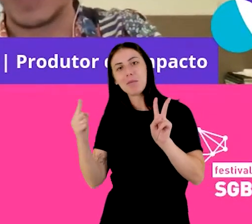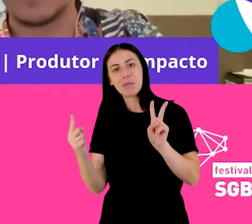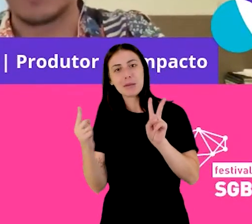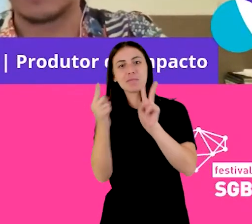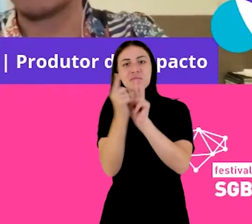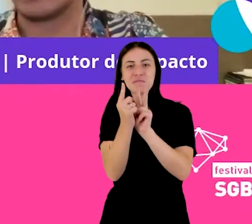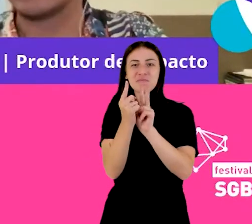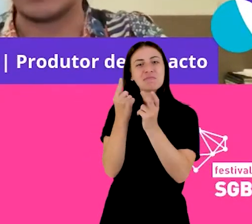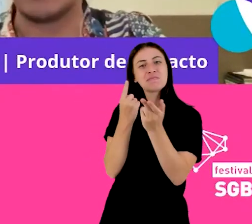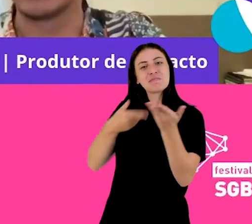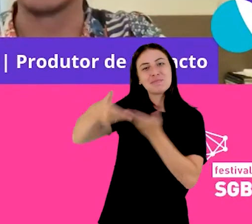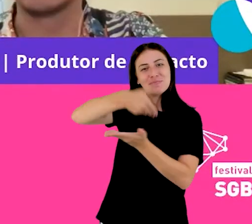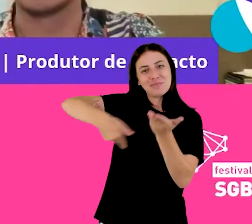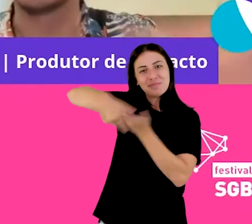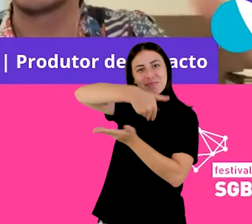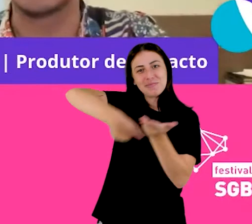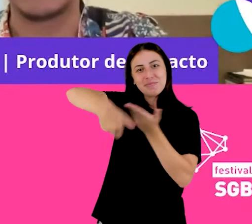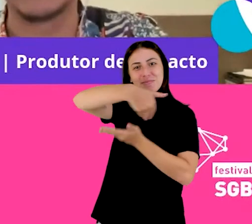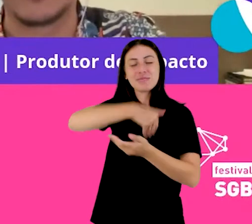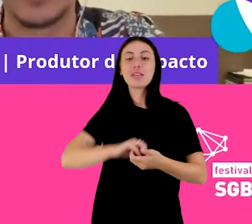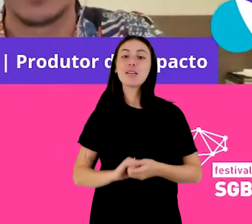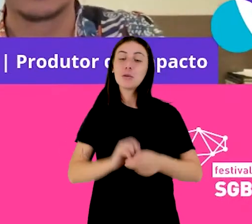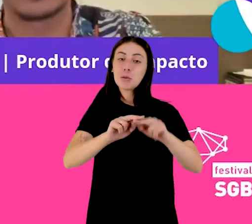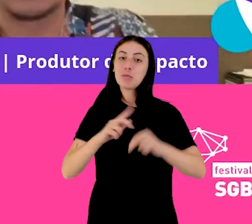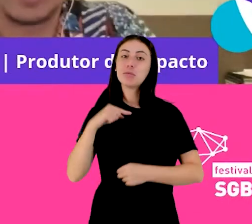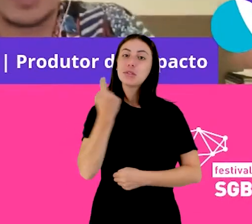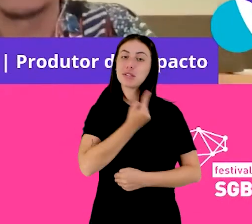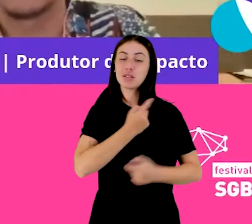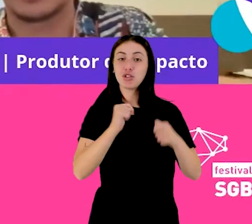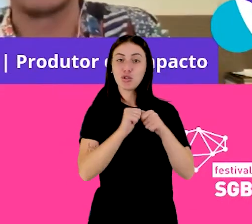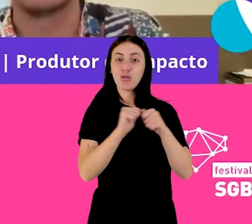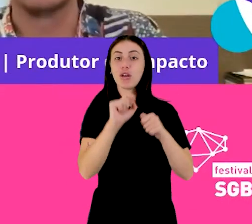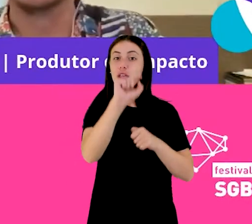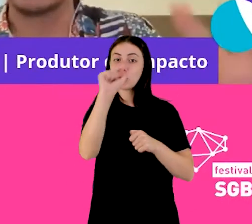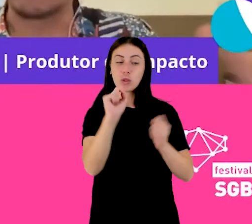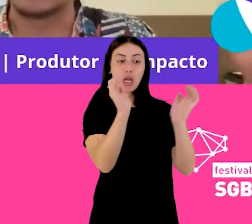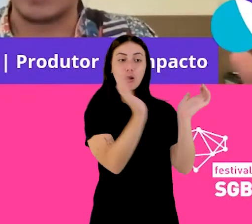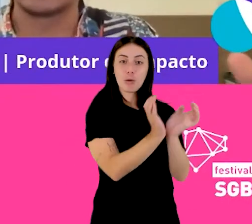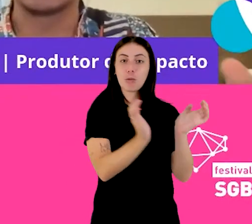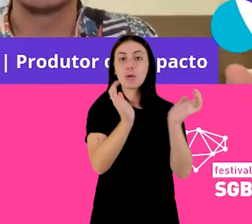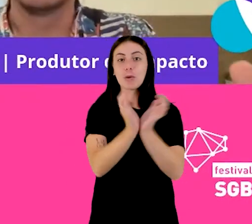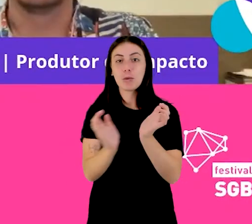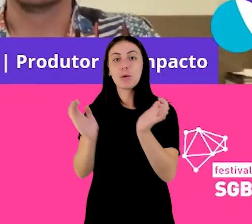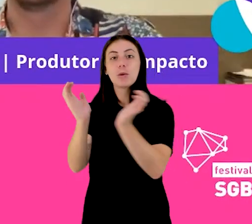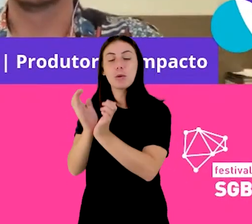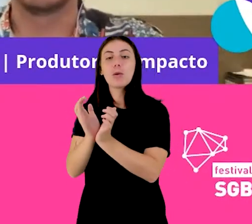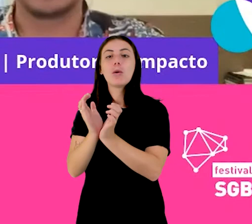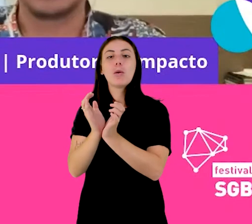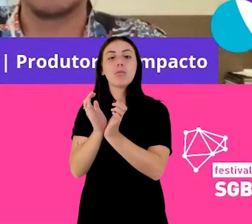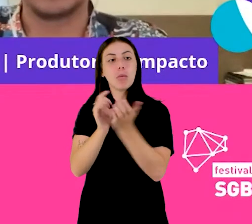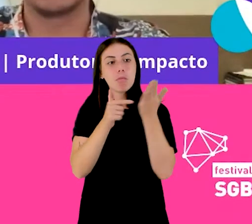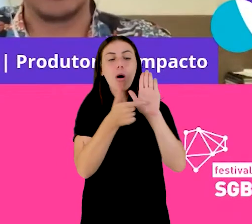grupos para receber mesmo assim, o que as pessoas achavam do filme, ou o que tocava, não tocava, já com algumas ideias, né? Então a gente